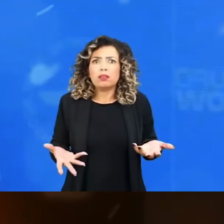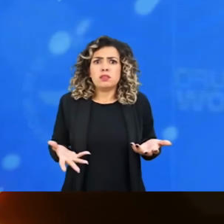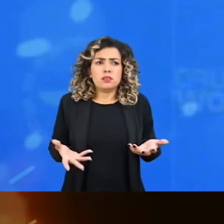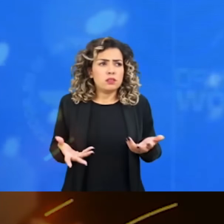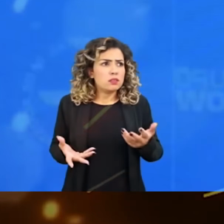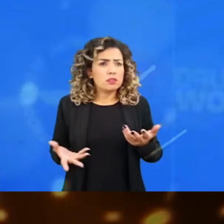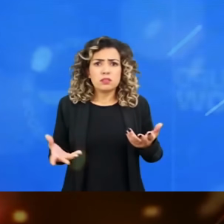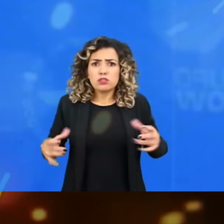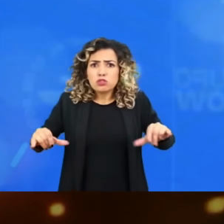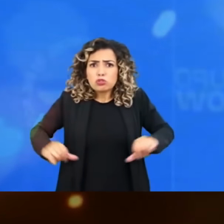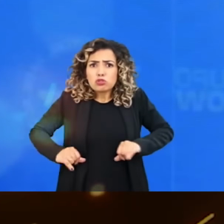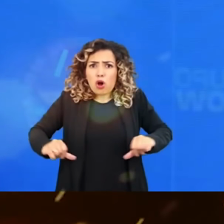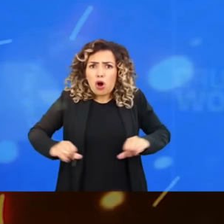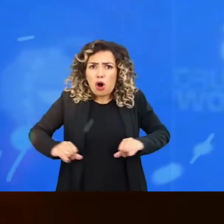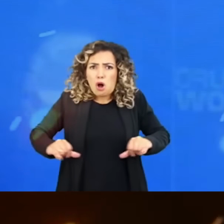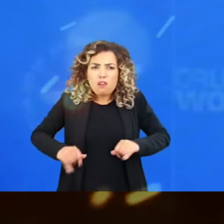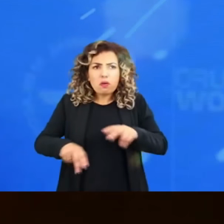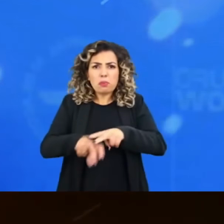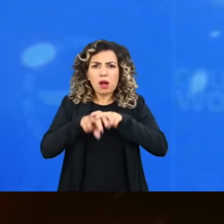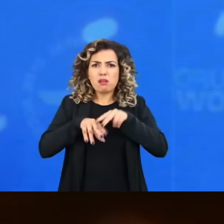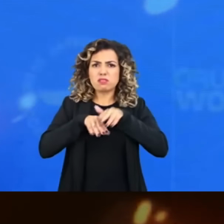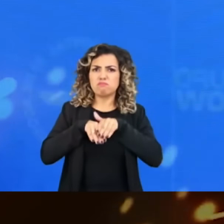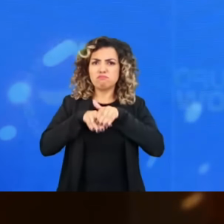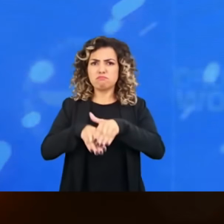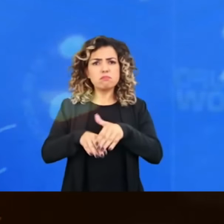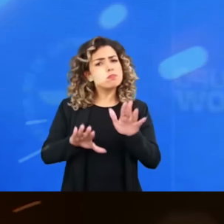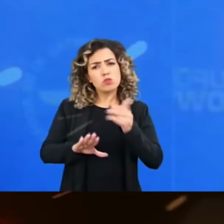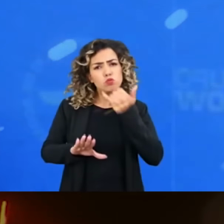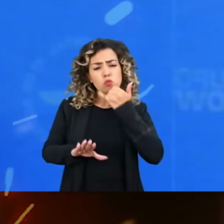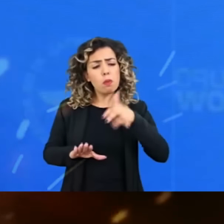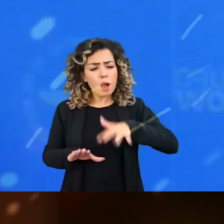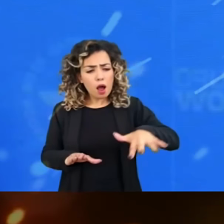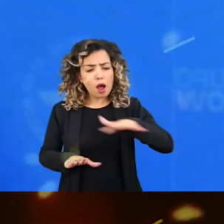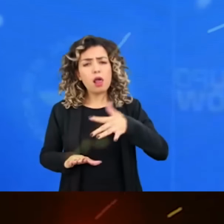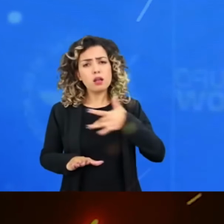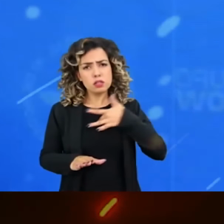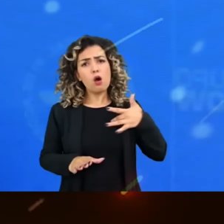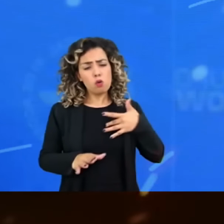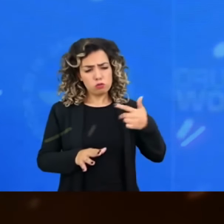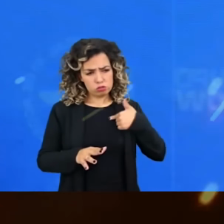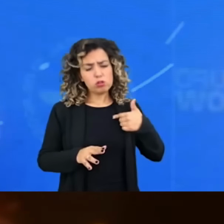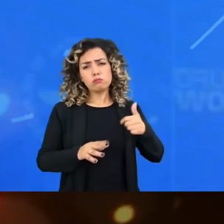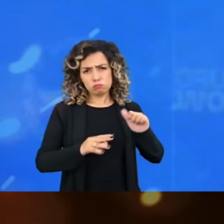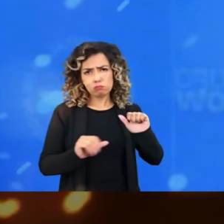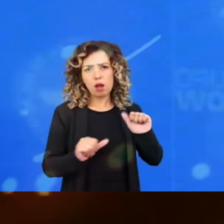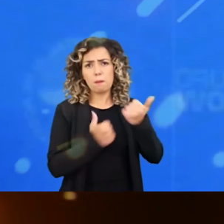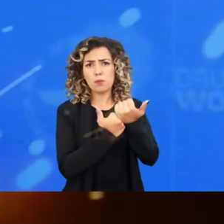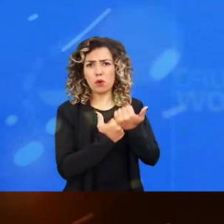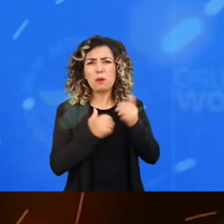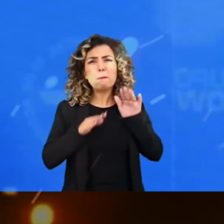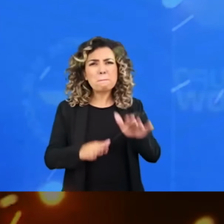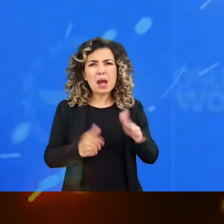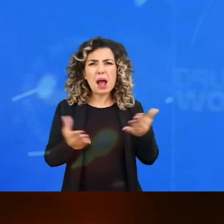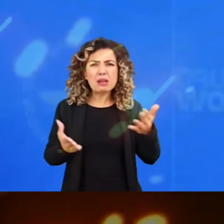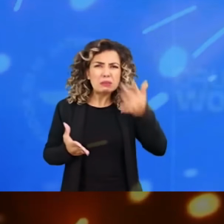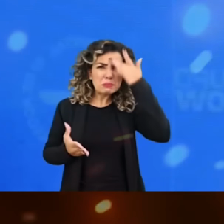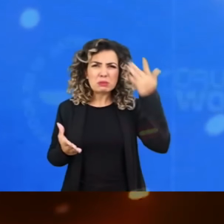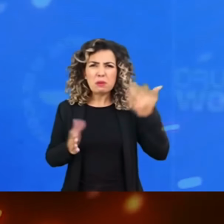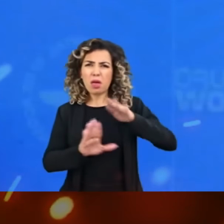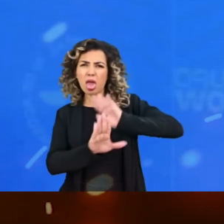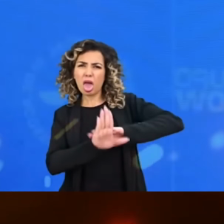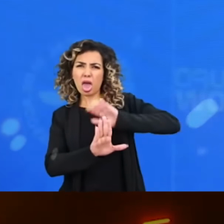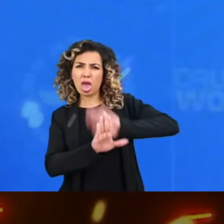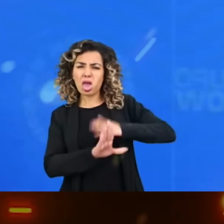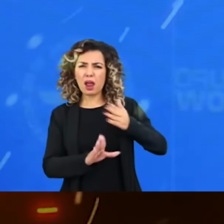eu eu defendo a saúde os especialistas mas a politização que foi feita com esse assunto é nogenta o que fizeram com esse